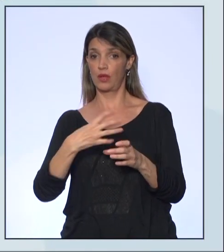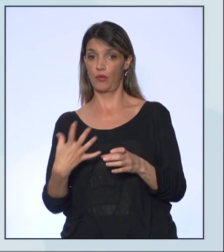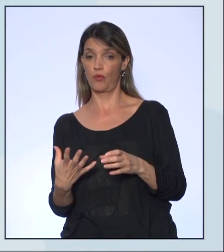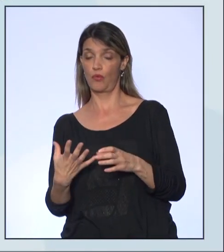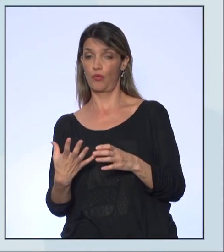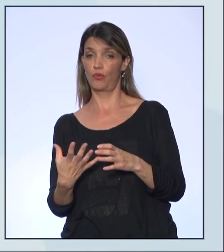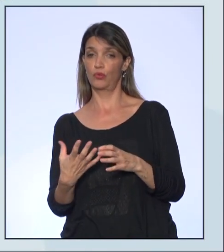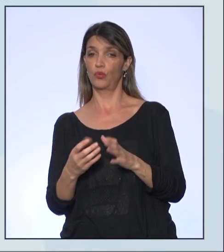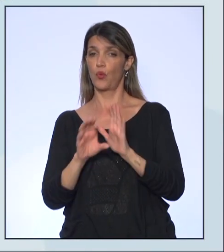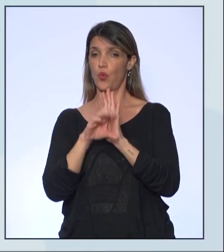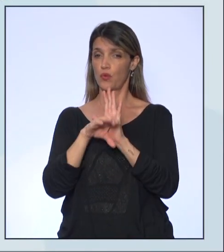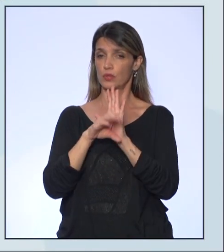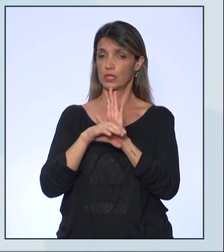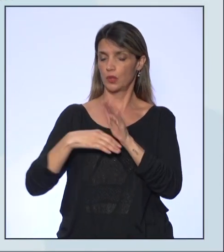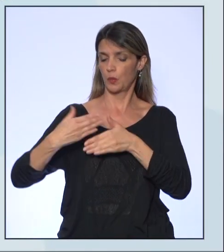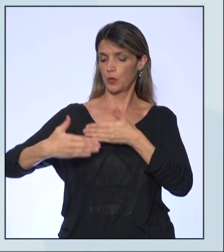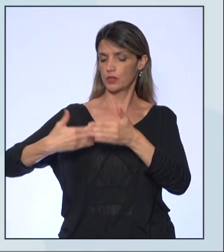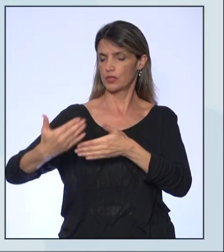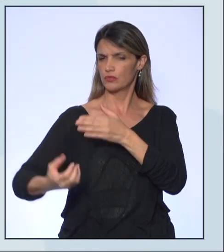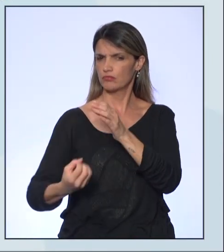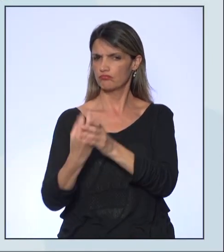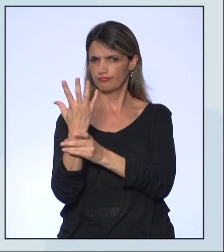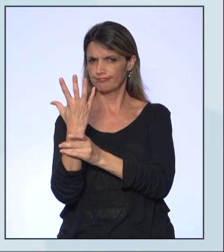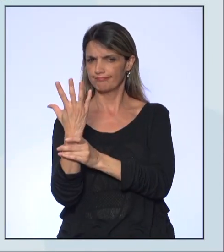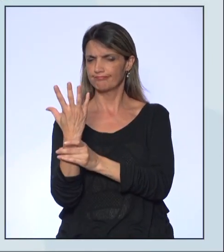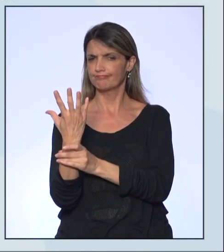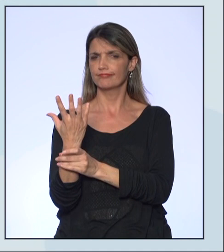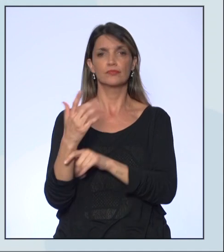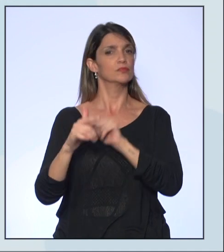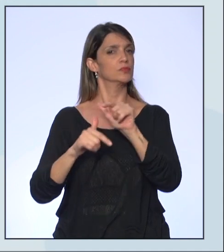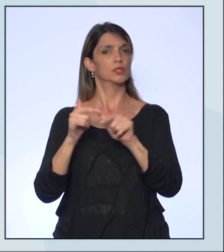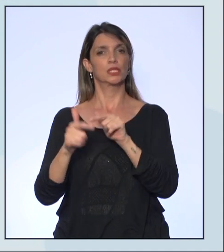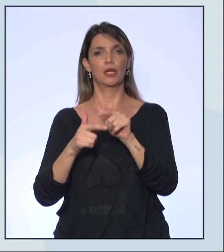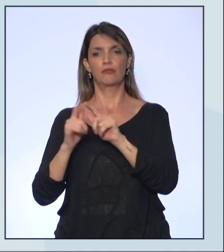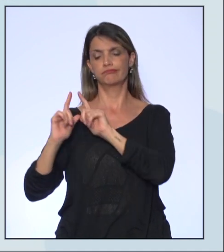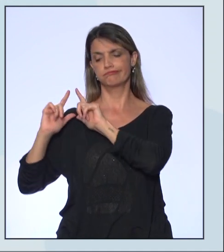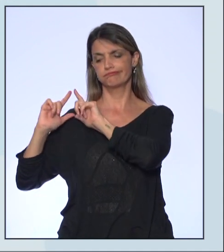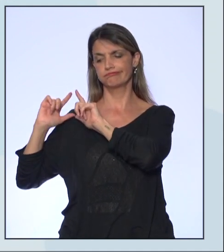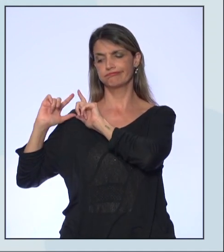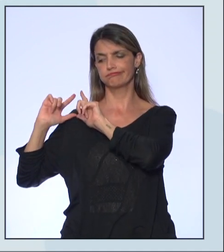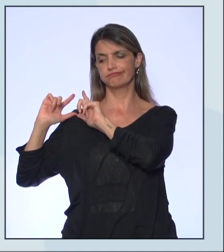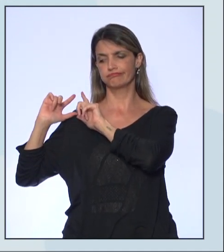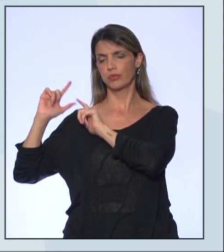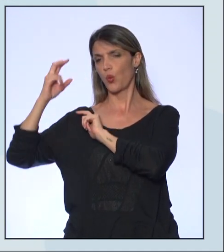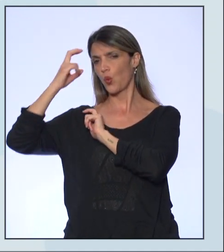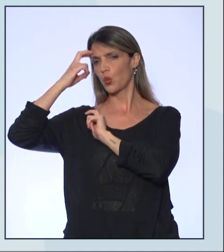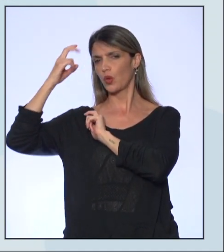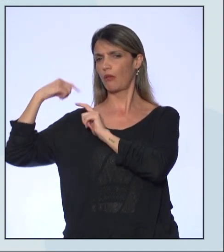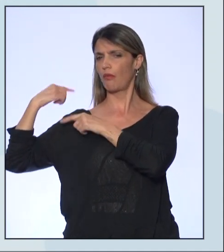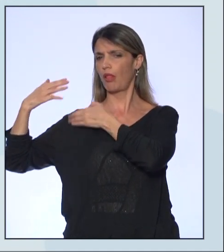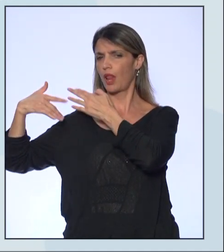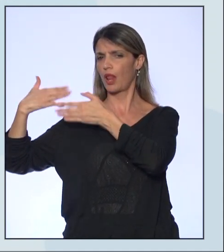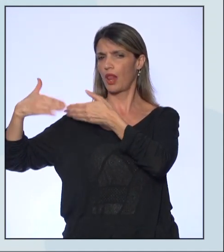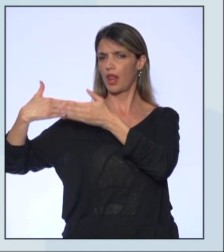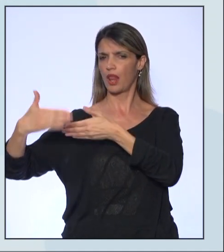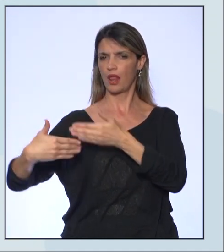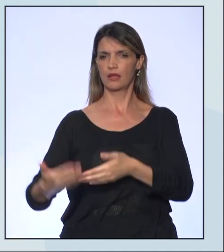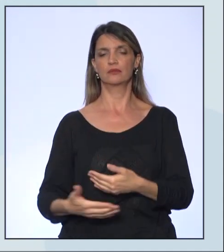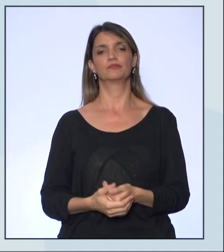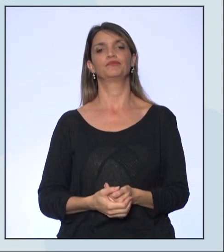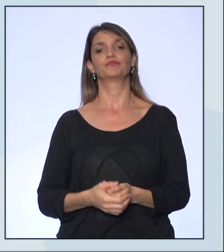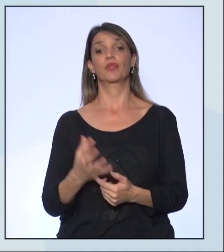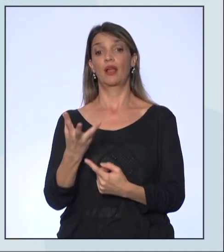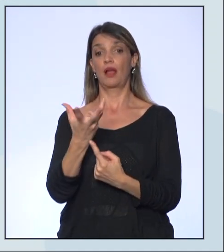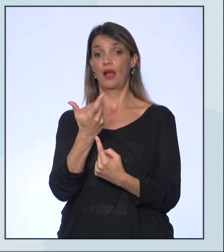conceitos e processos de criação. Então, vamos trabalhar hoje com a questão das heranças culturais, a arte contemporânea, a